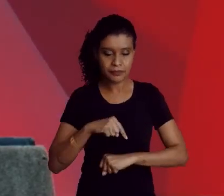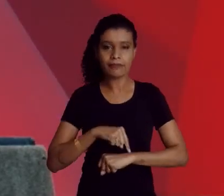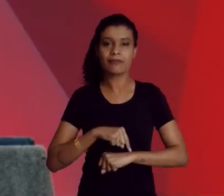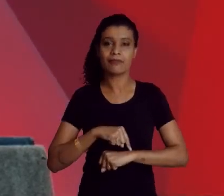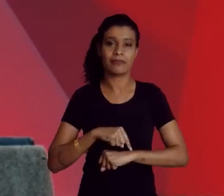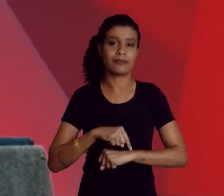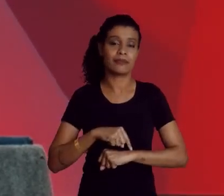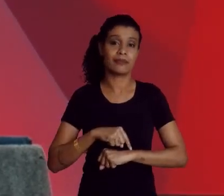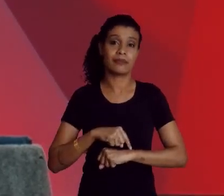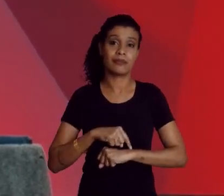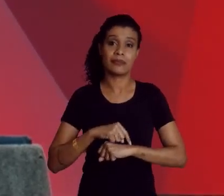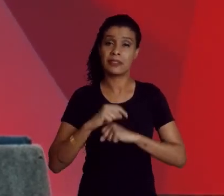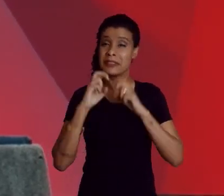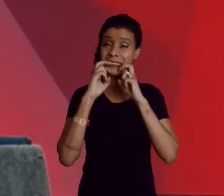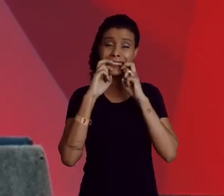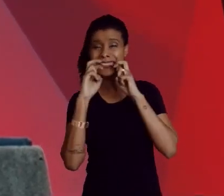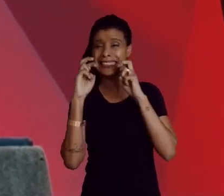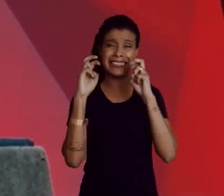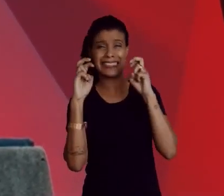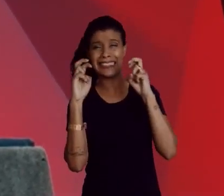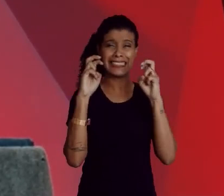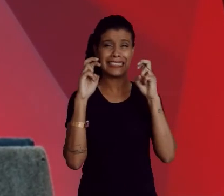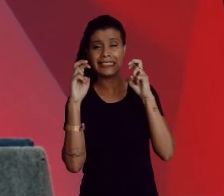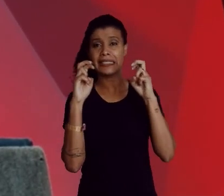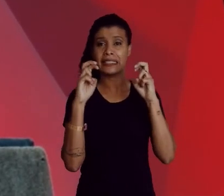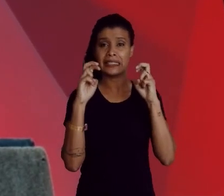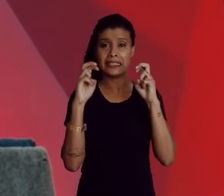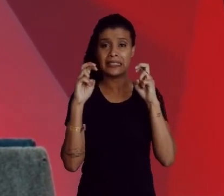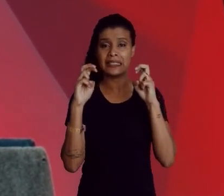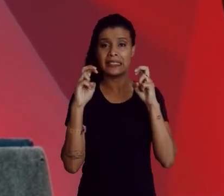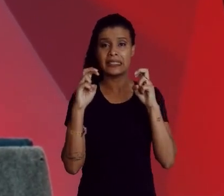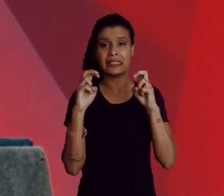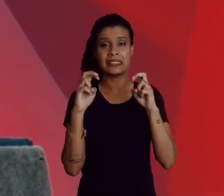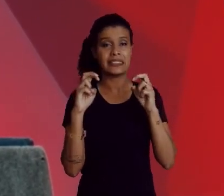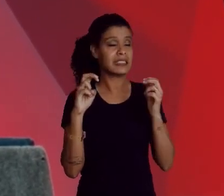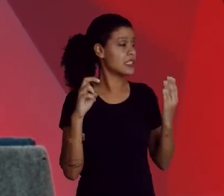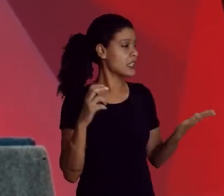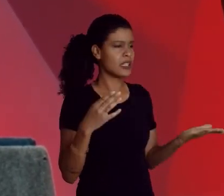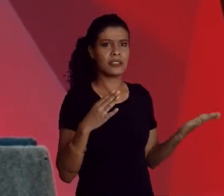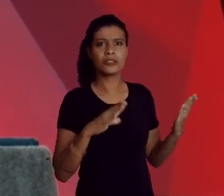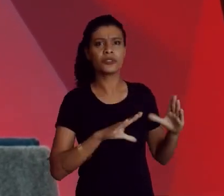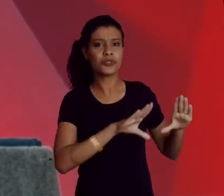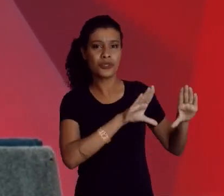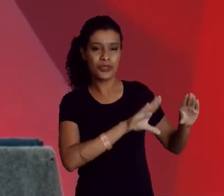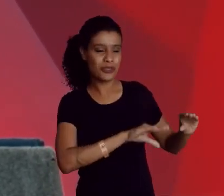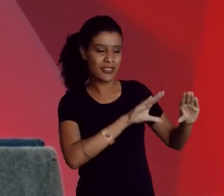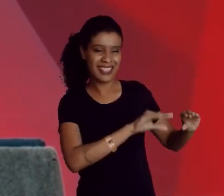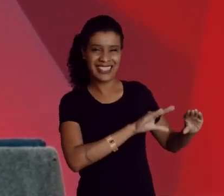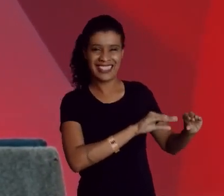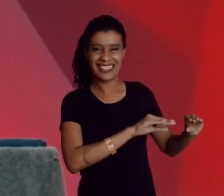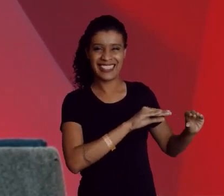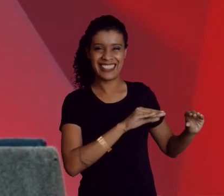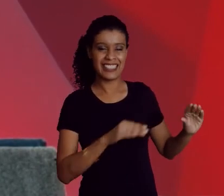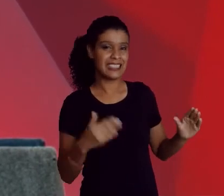que eu gritava, me esperneava no sofá que ela tem lá. Coisa de louco, coisa que não tem como explicar